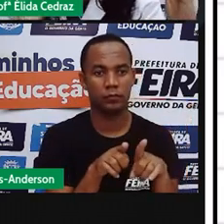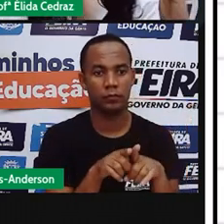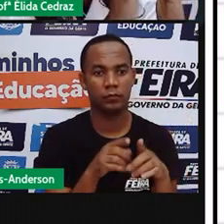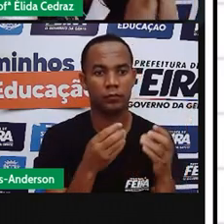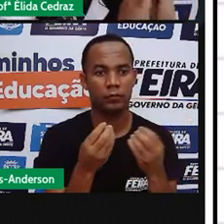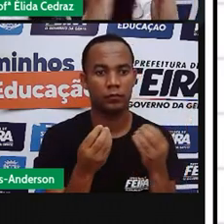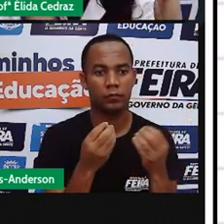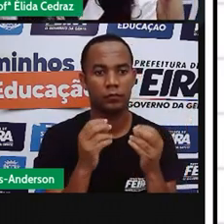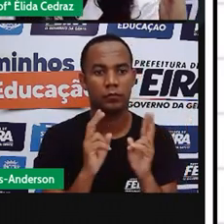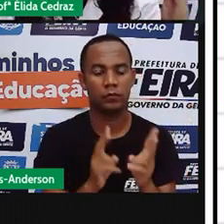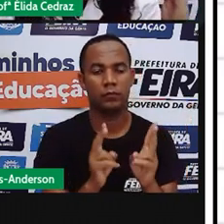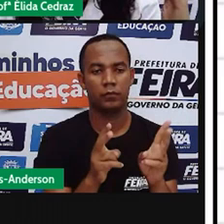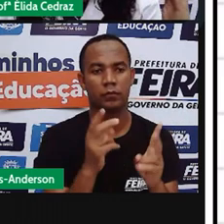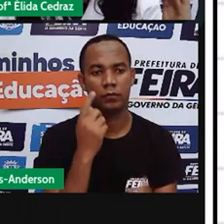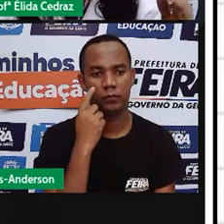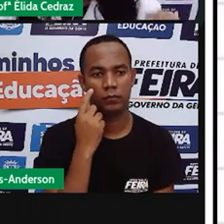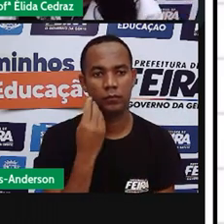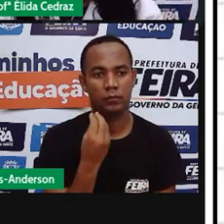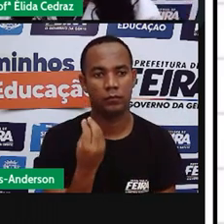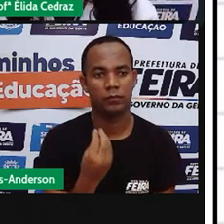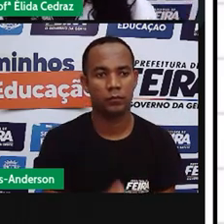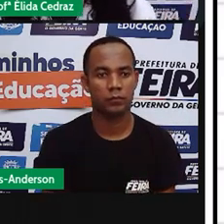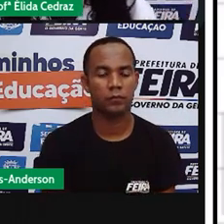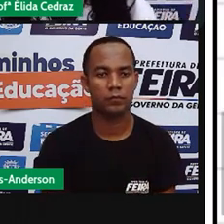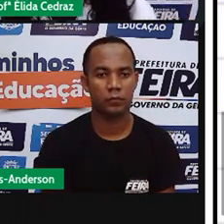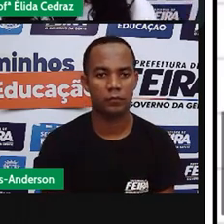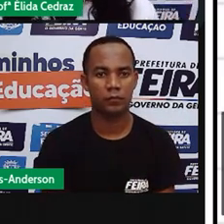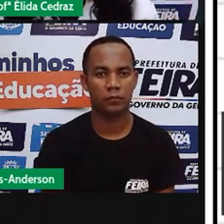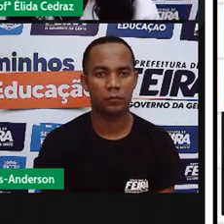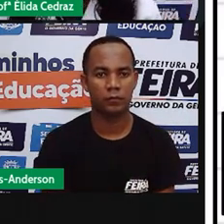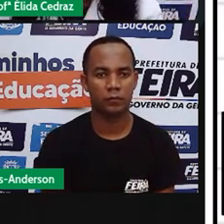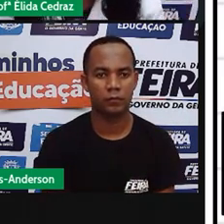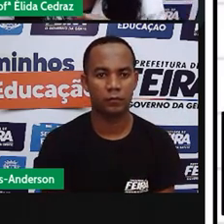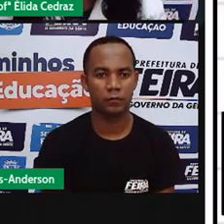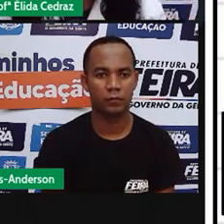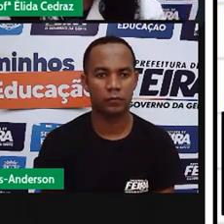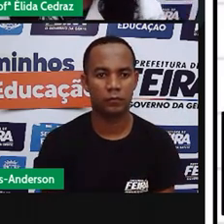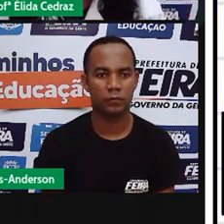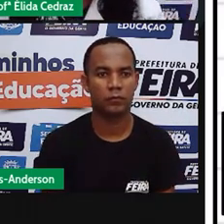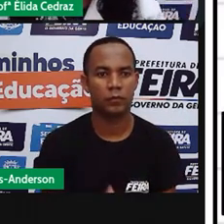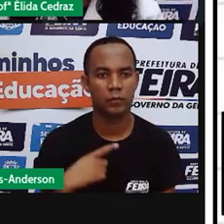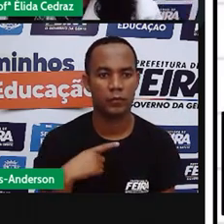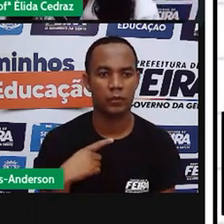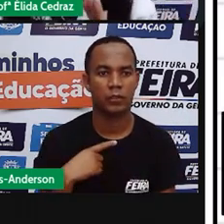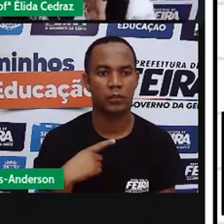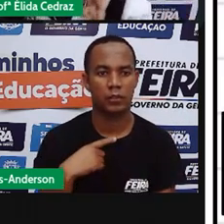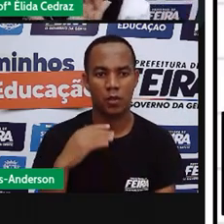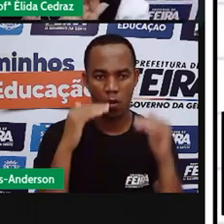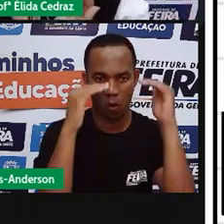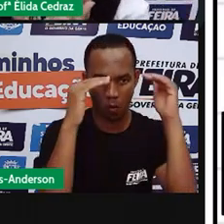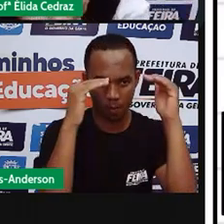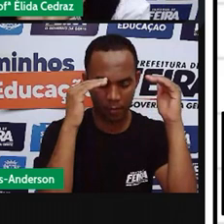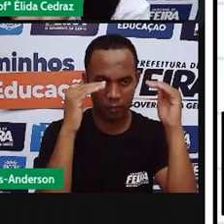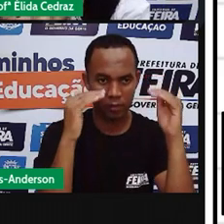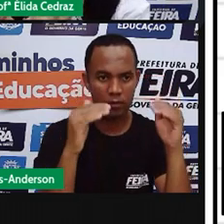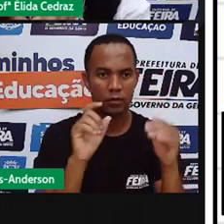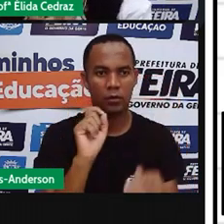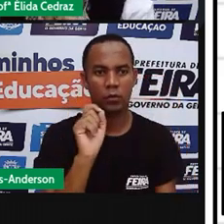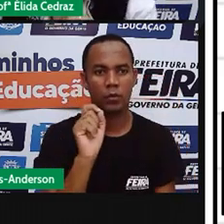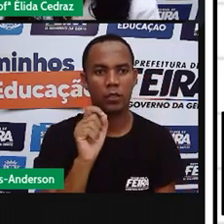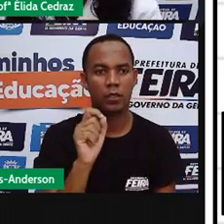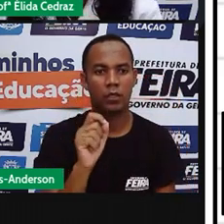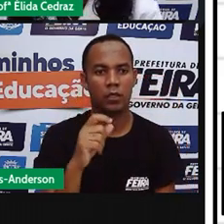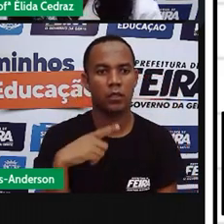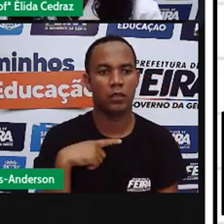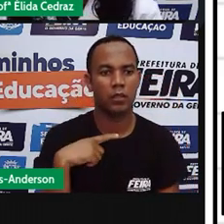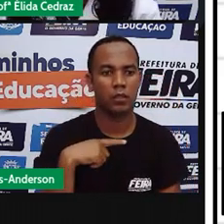direita? Sempre da esquerda para a direita? Muito bem. E nós temos que obedecer o que